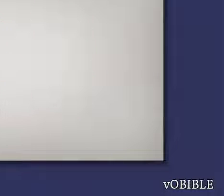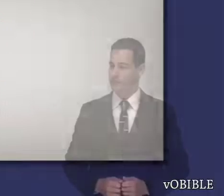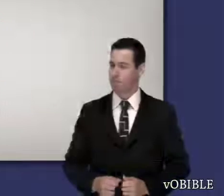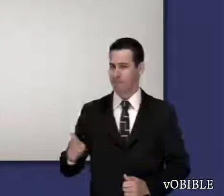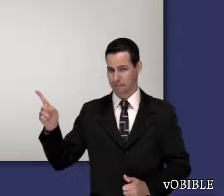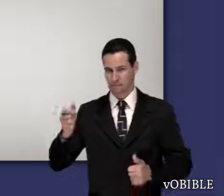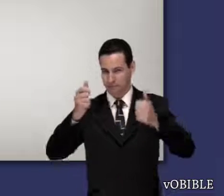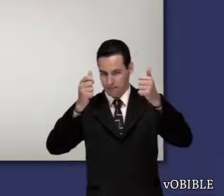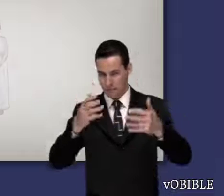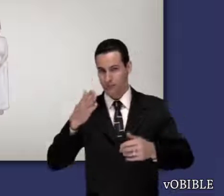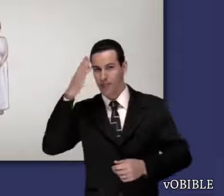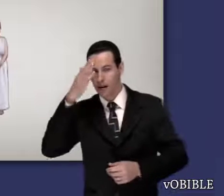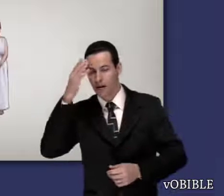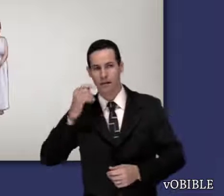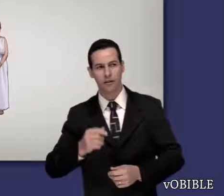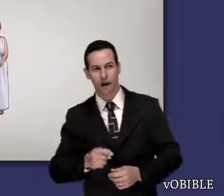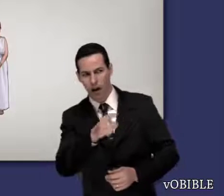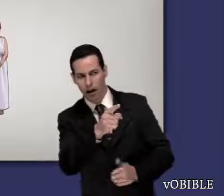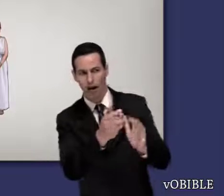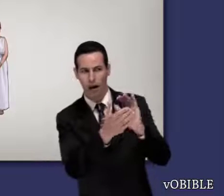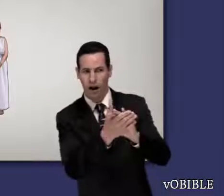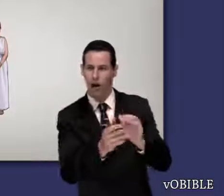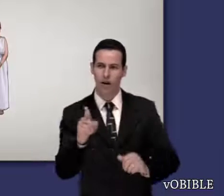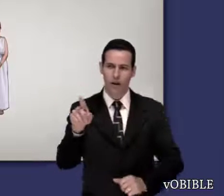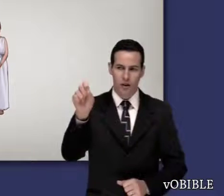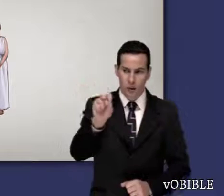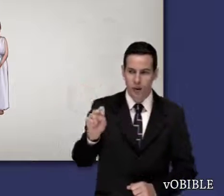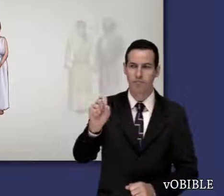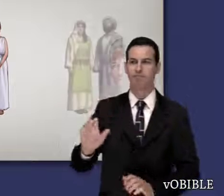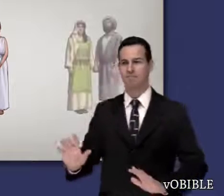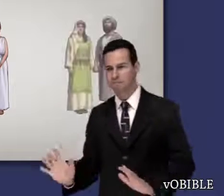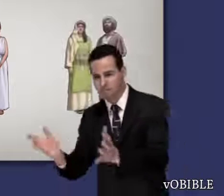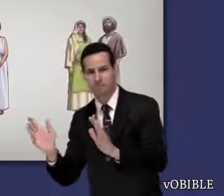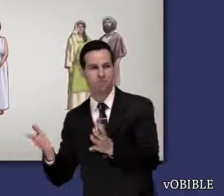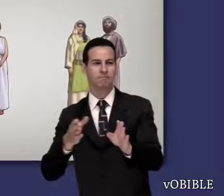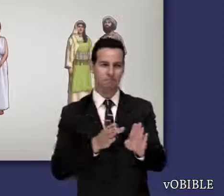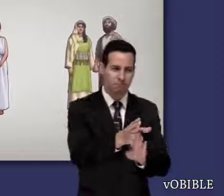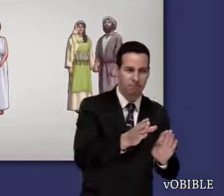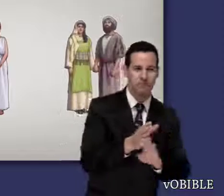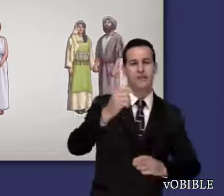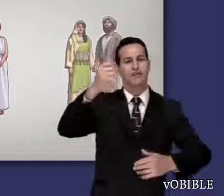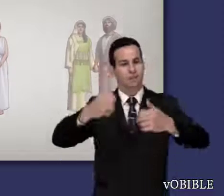O capítulo 7 dá conselho equilibrado tanto sobre o estado de solteiro como sobre o casamento.